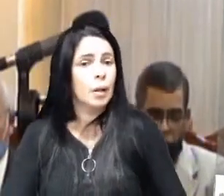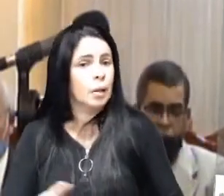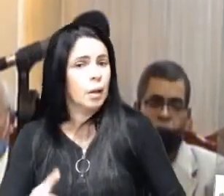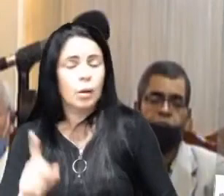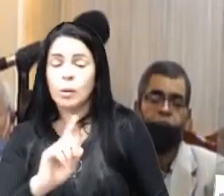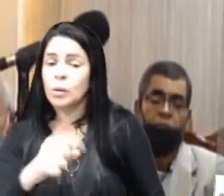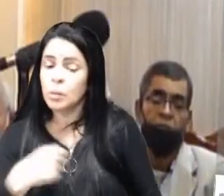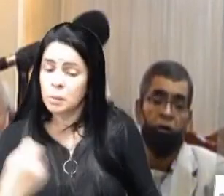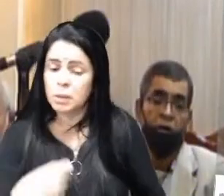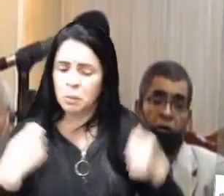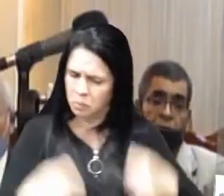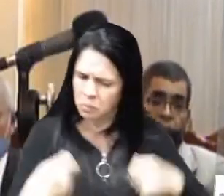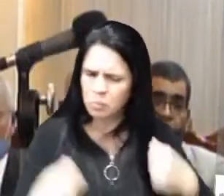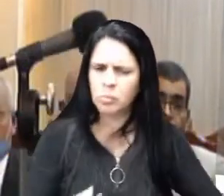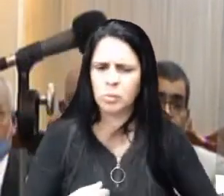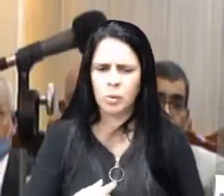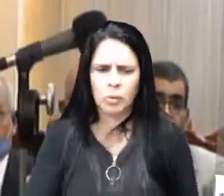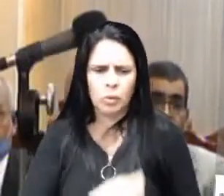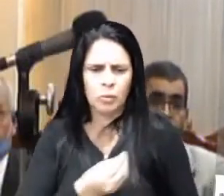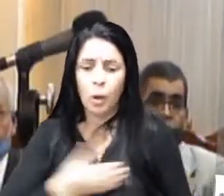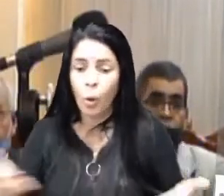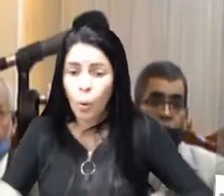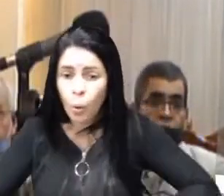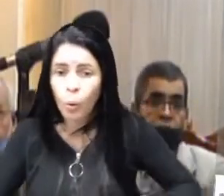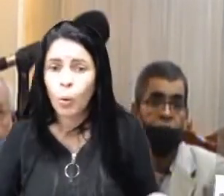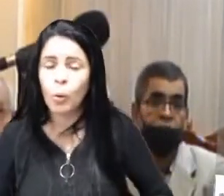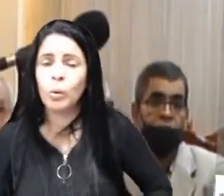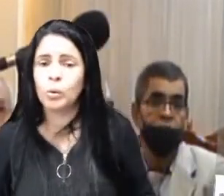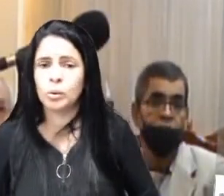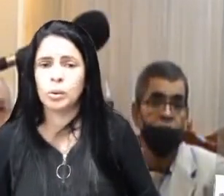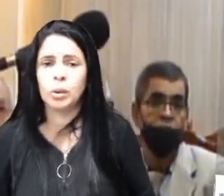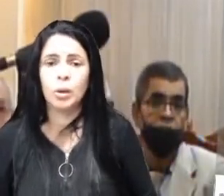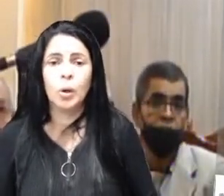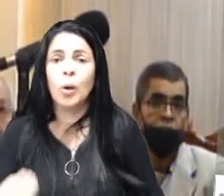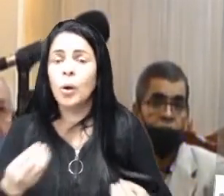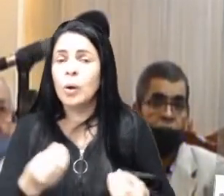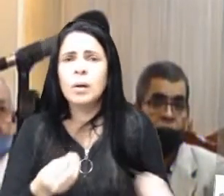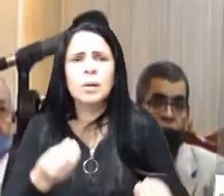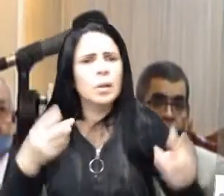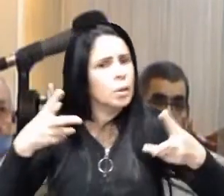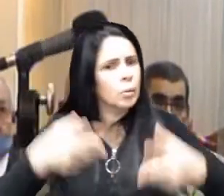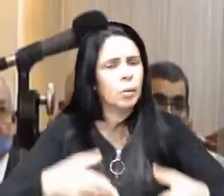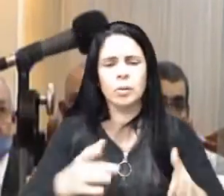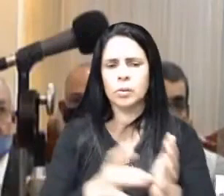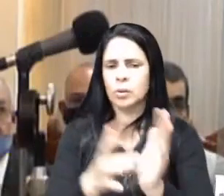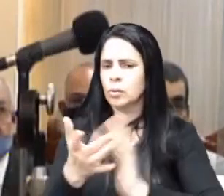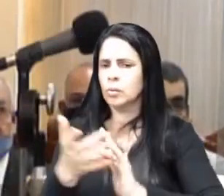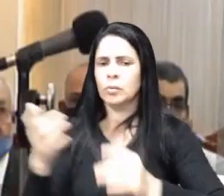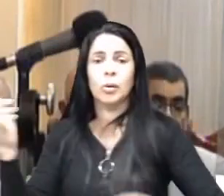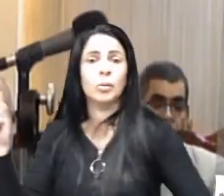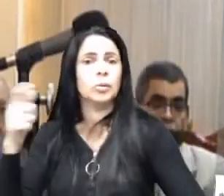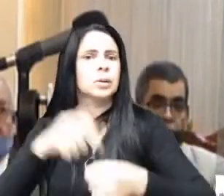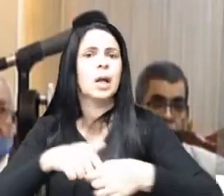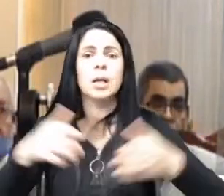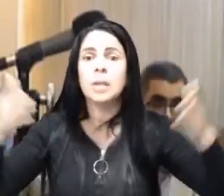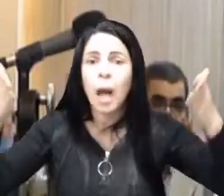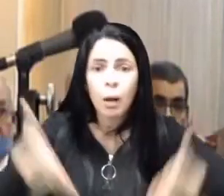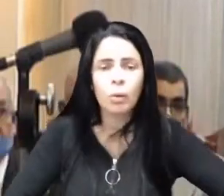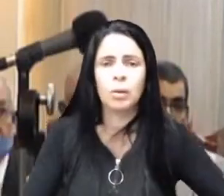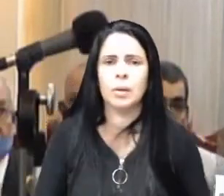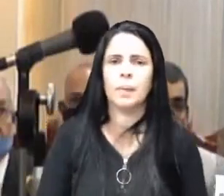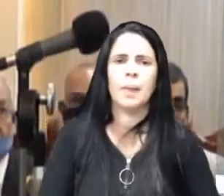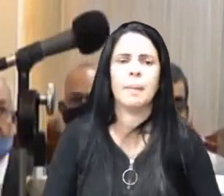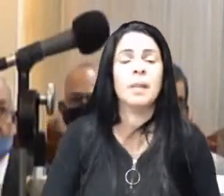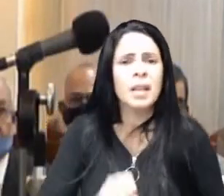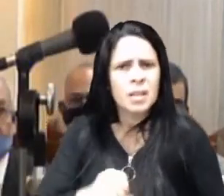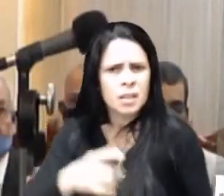agora. Porque se eu espero Jesus só amanhã, vai acontecer muita coisa na noite. Eu tenho que